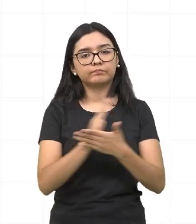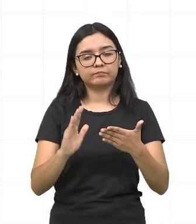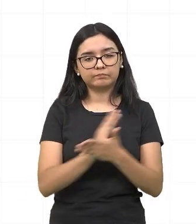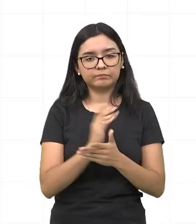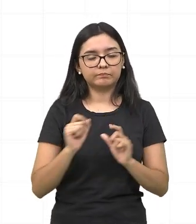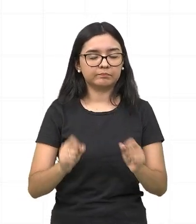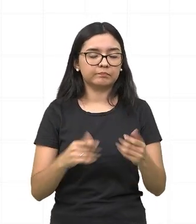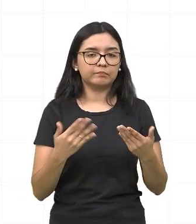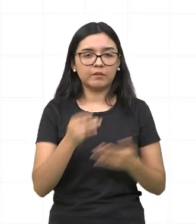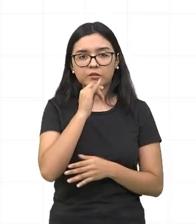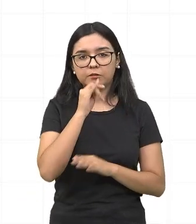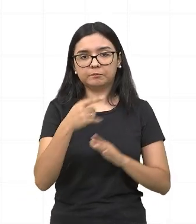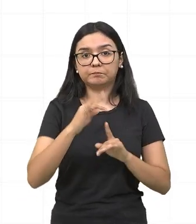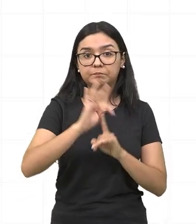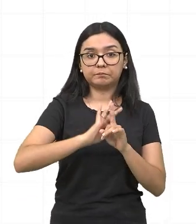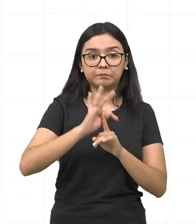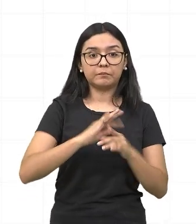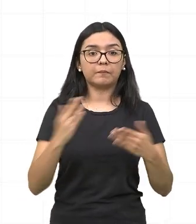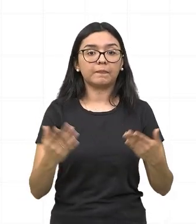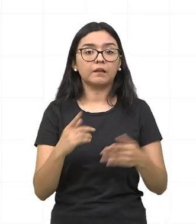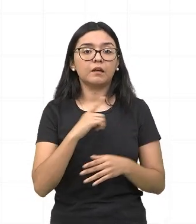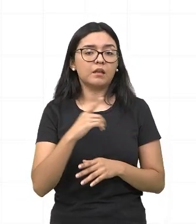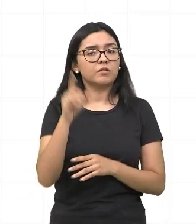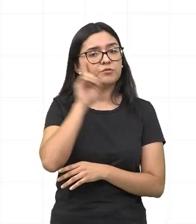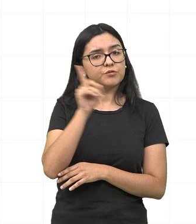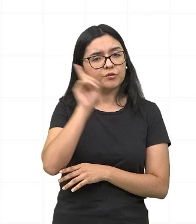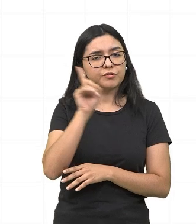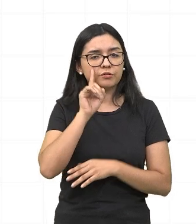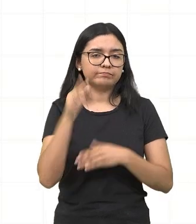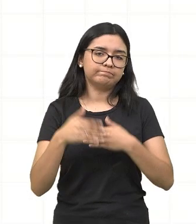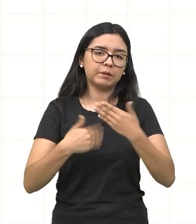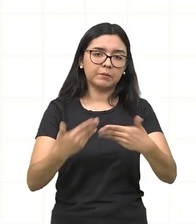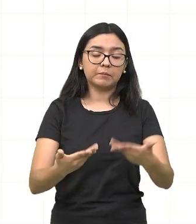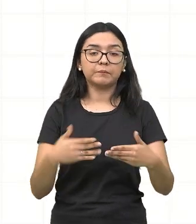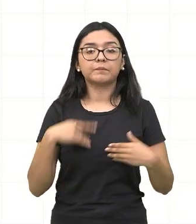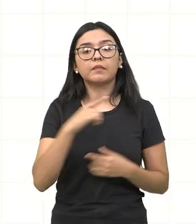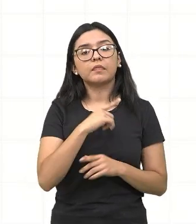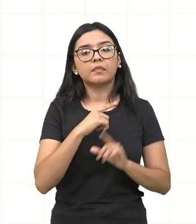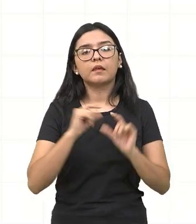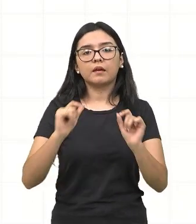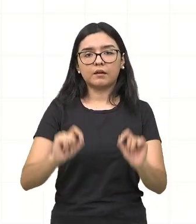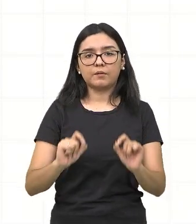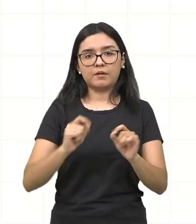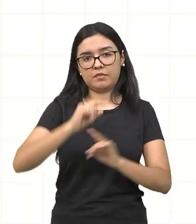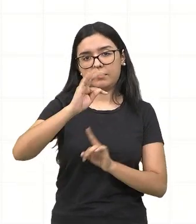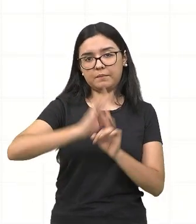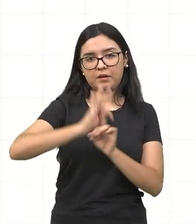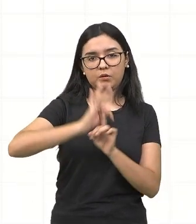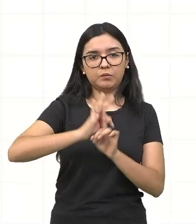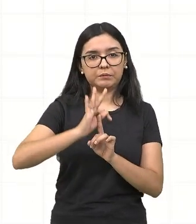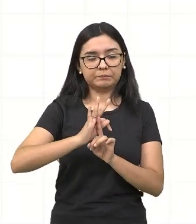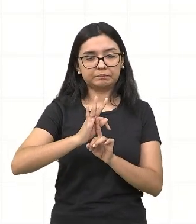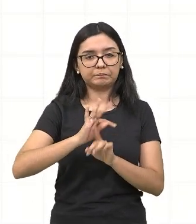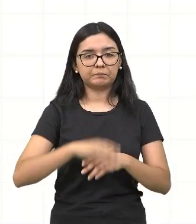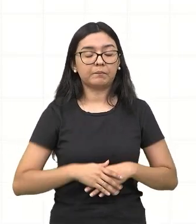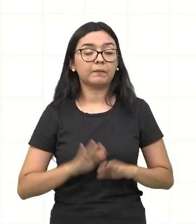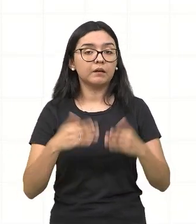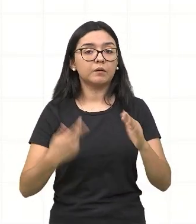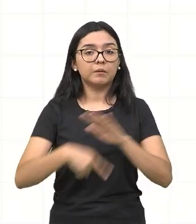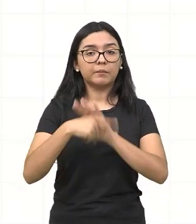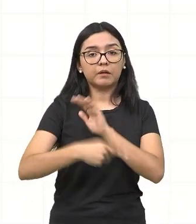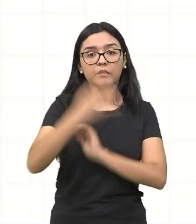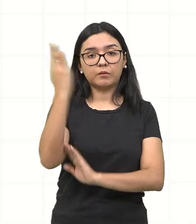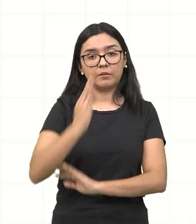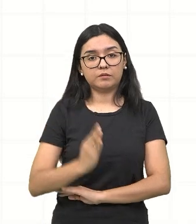só, medida de temperatura. Há muitas situações do dia a dia em que aparecem as medidas de temperatura. No